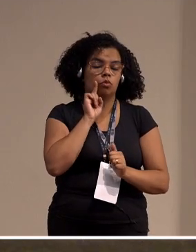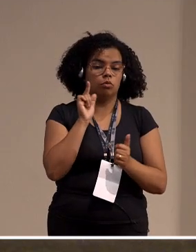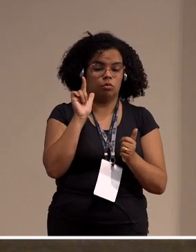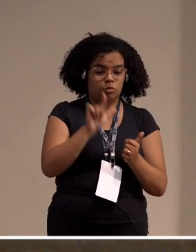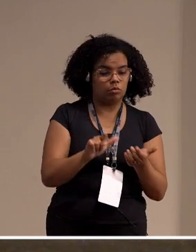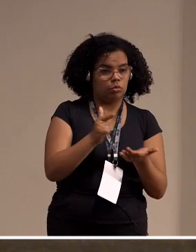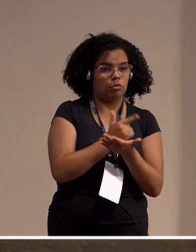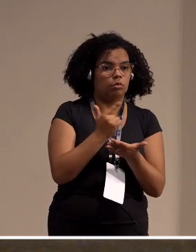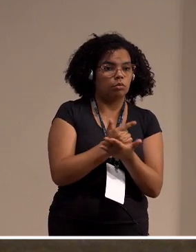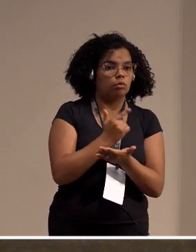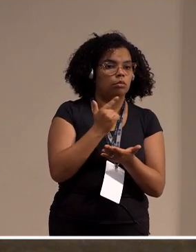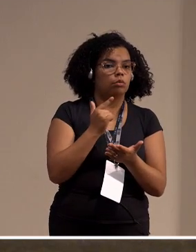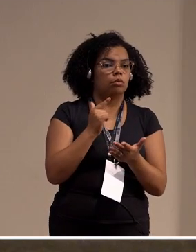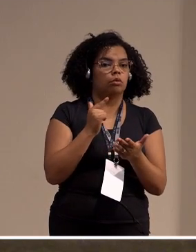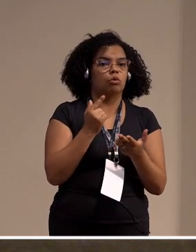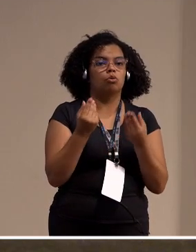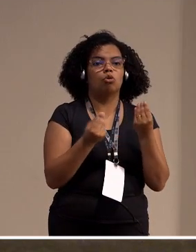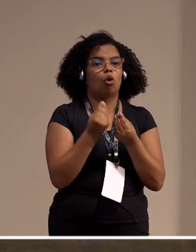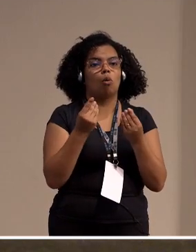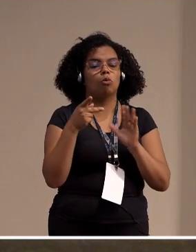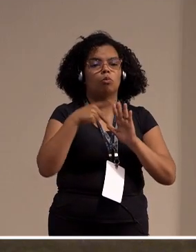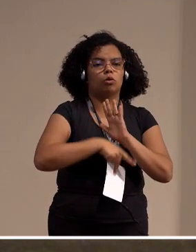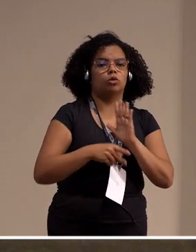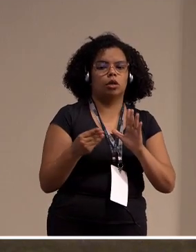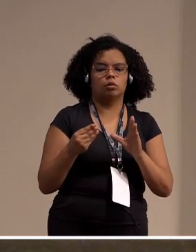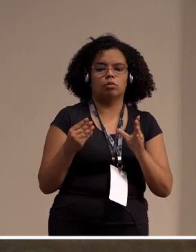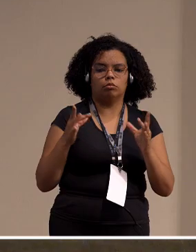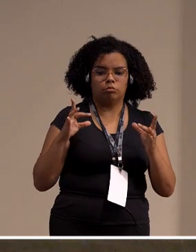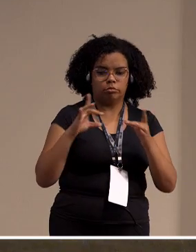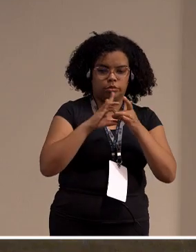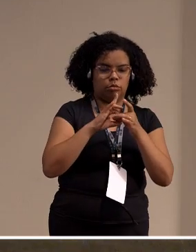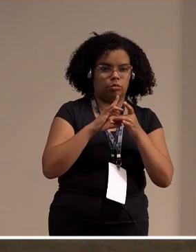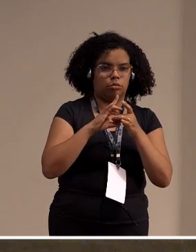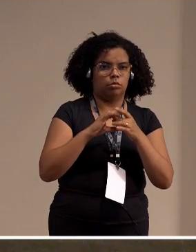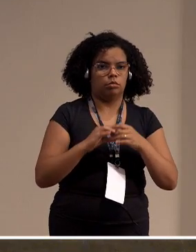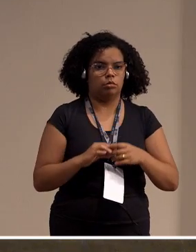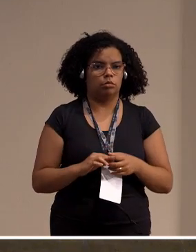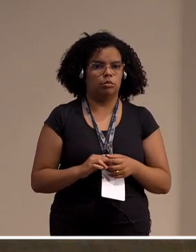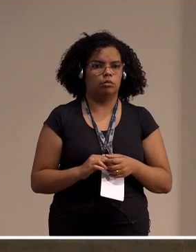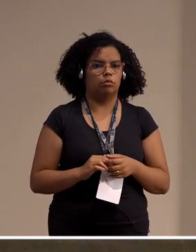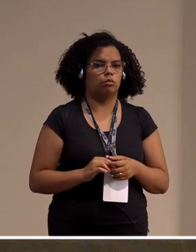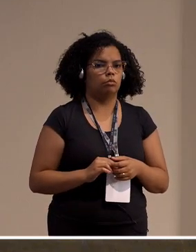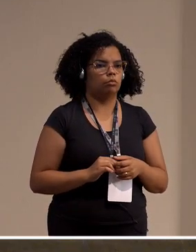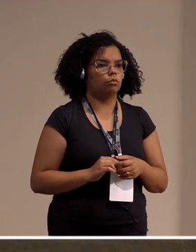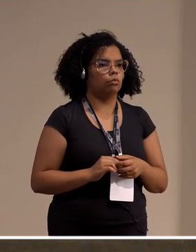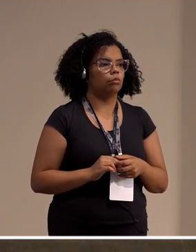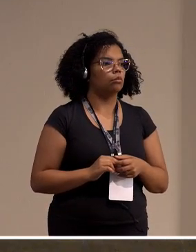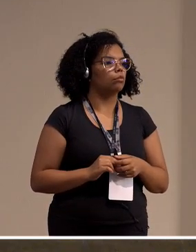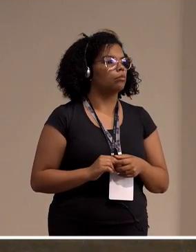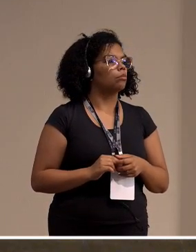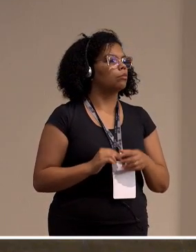você acha que esse projeto literário se insere dentro dessa tradição literária?